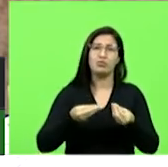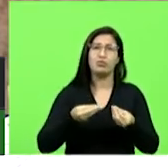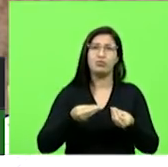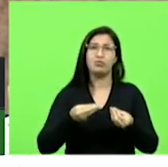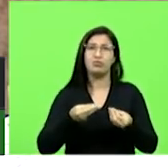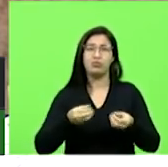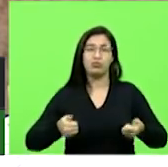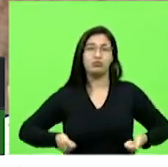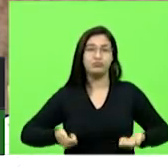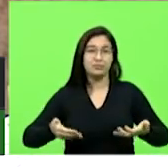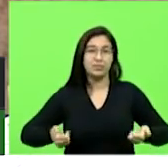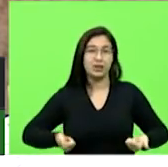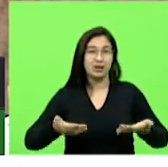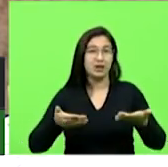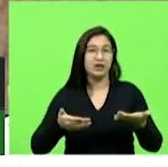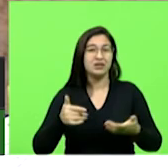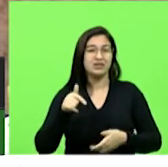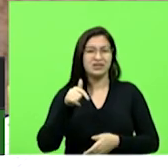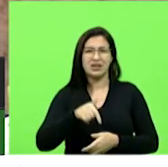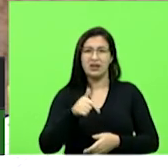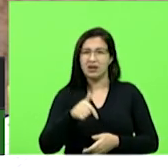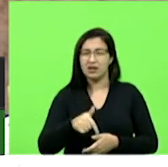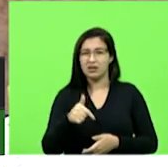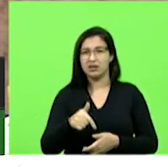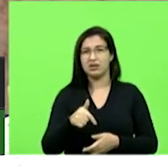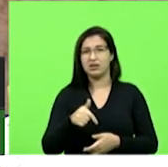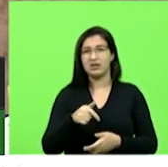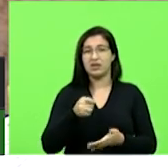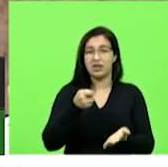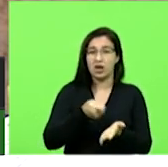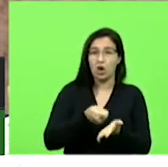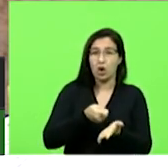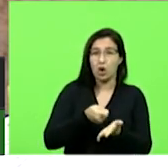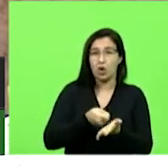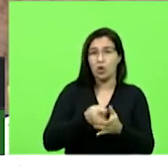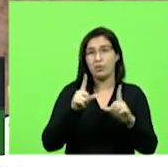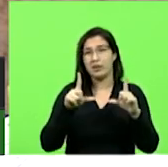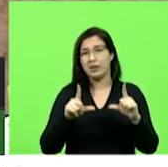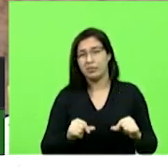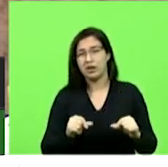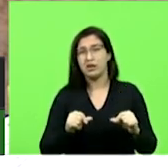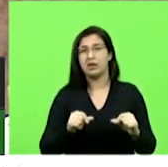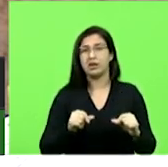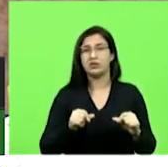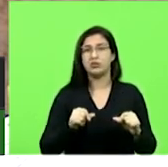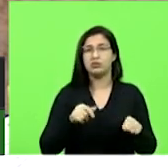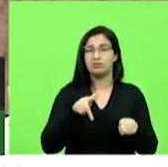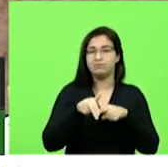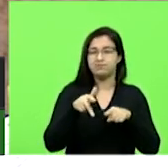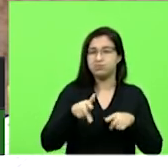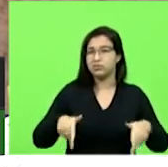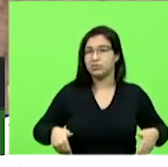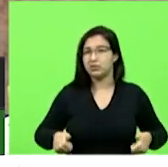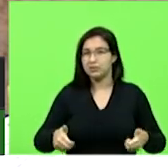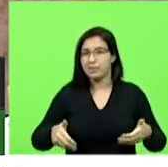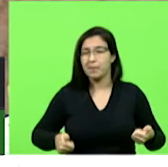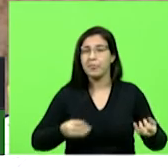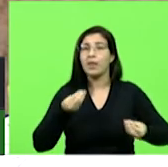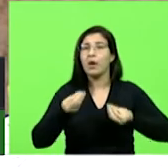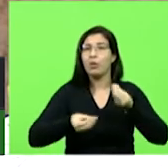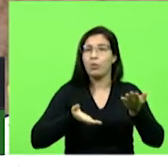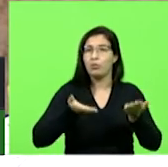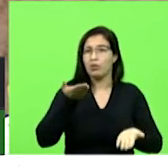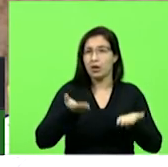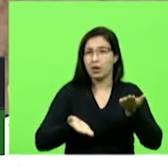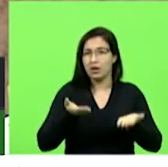Como gastar mais no Estado para que a gente tenha que cobrar menos lá. Como cortar gastos aqui. Como equilibrar as contas sem ter